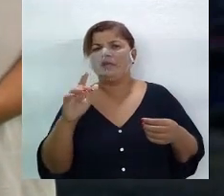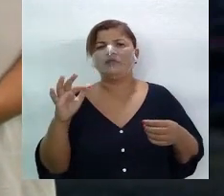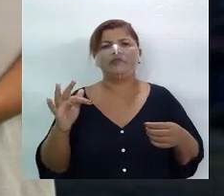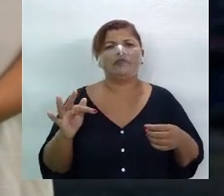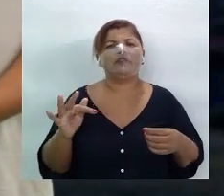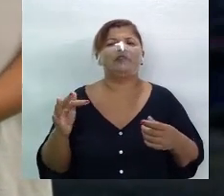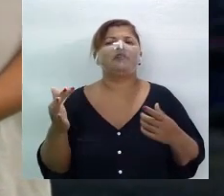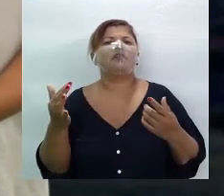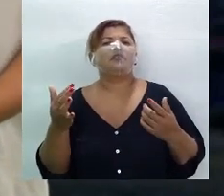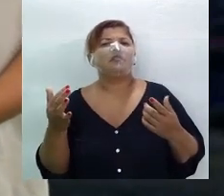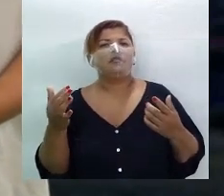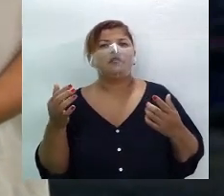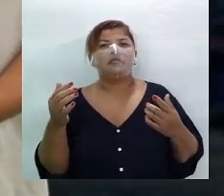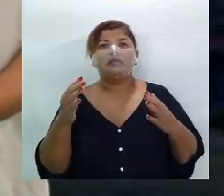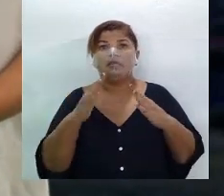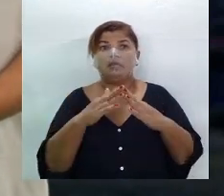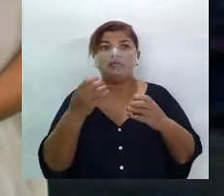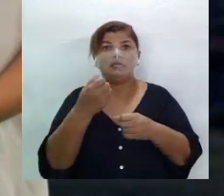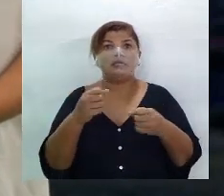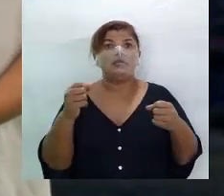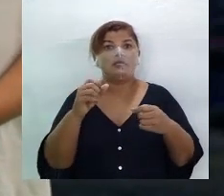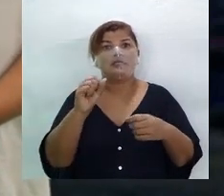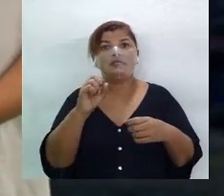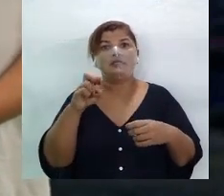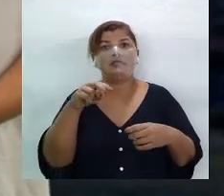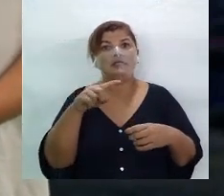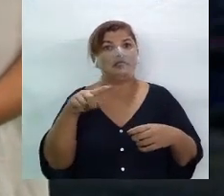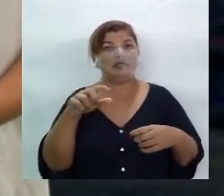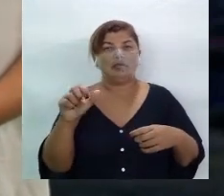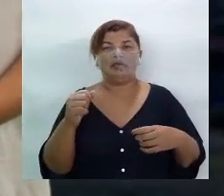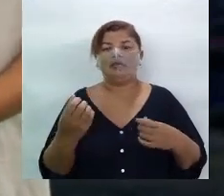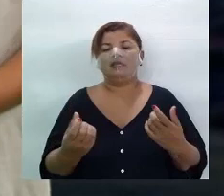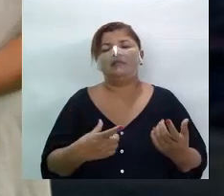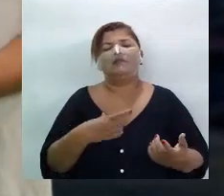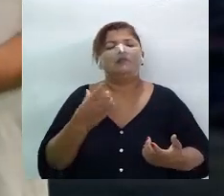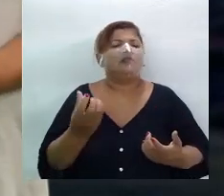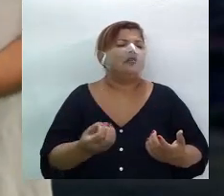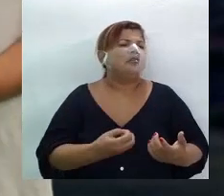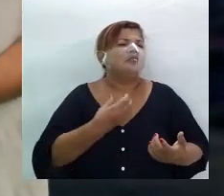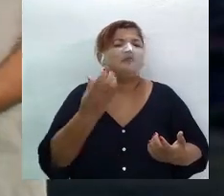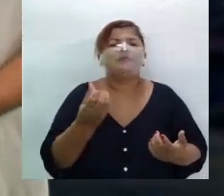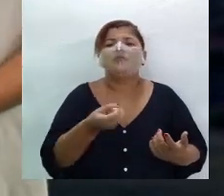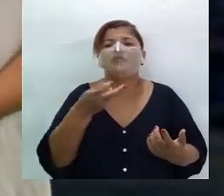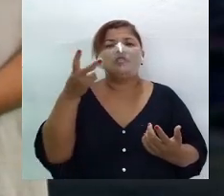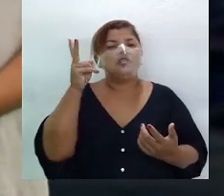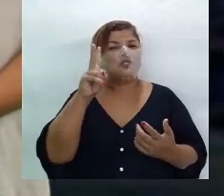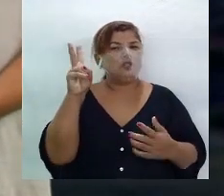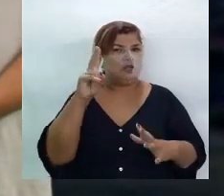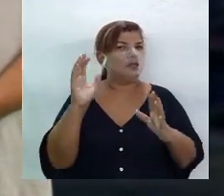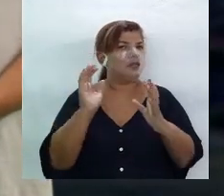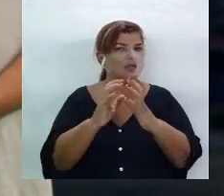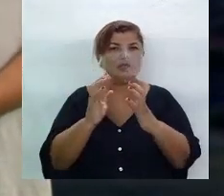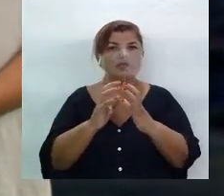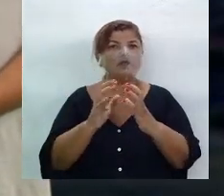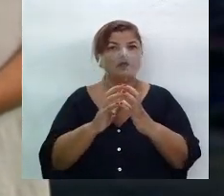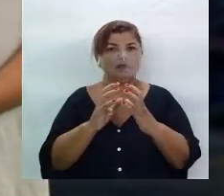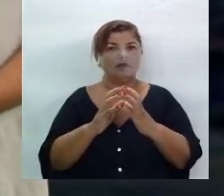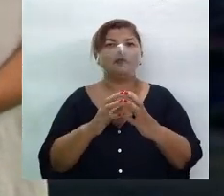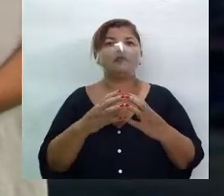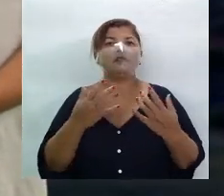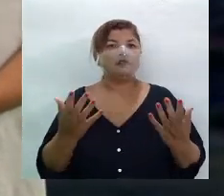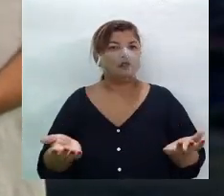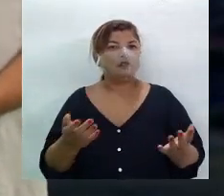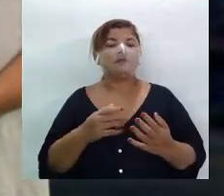Senzala. Então é uma cidade que respira e inspira história. Sem dúvida. Além dos contos sobrenaturais, só um pouquinho, Robson, por